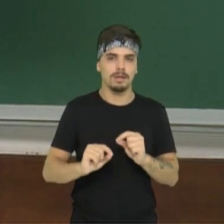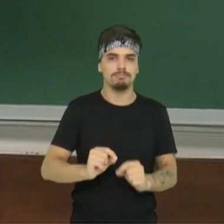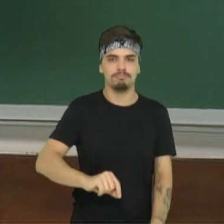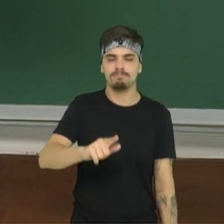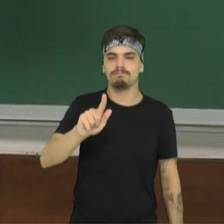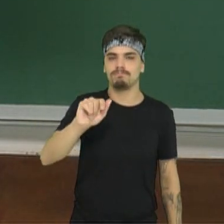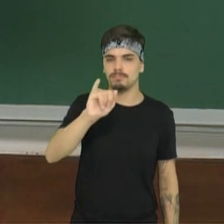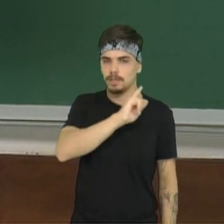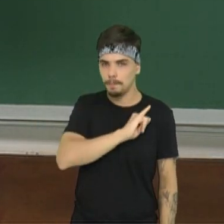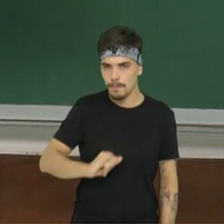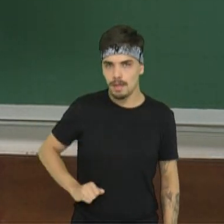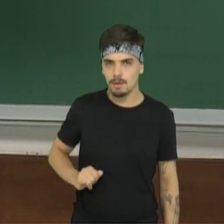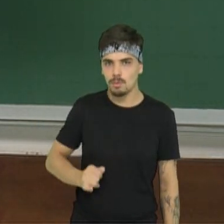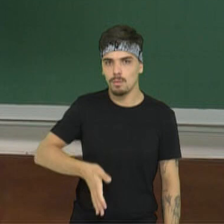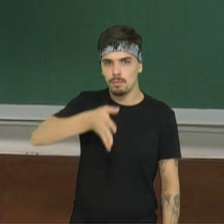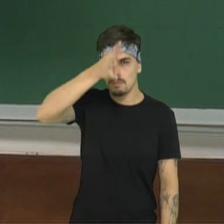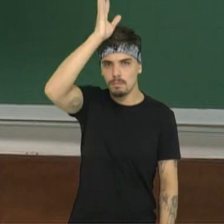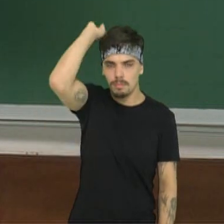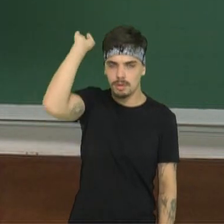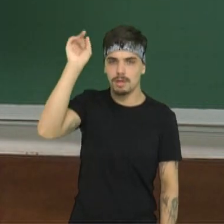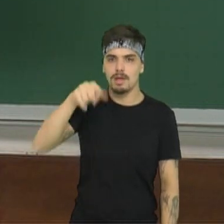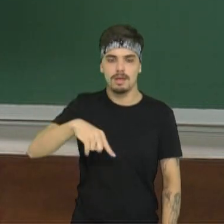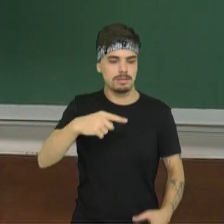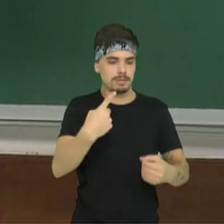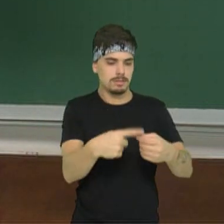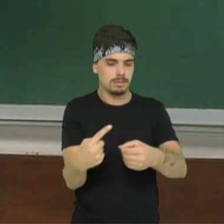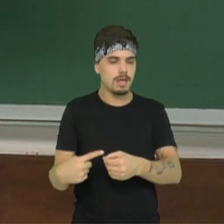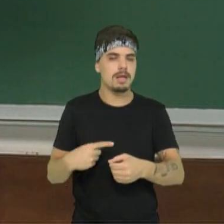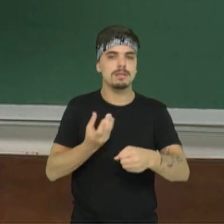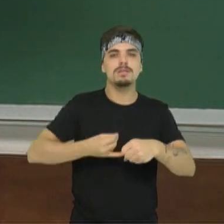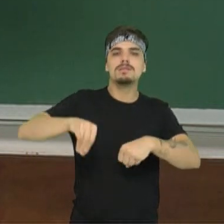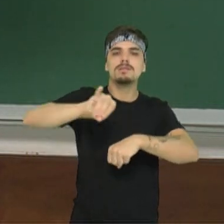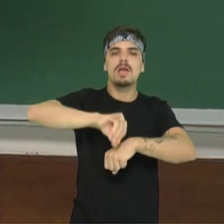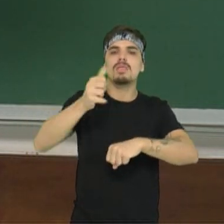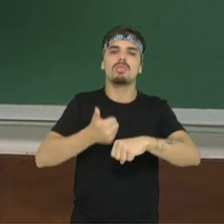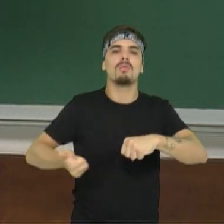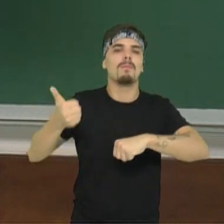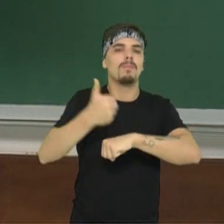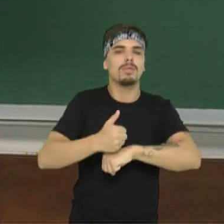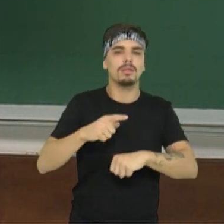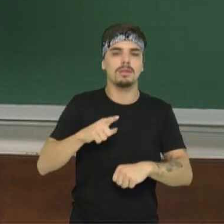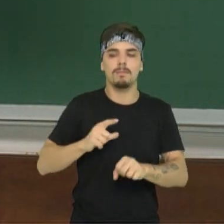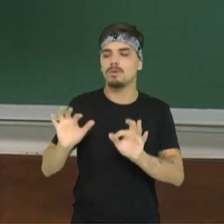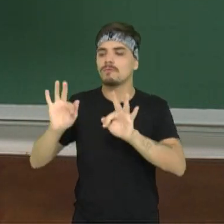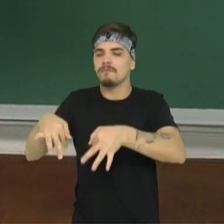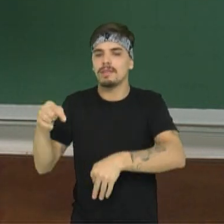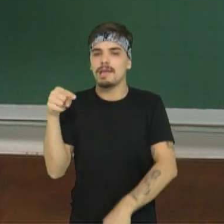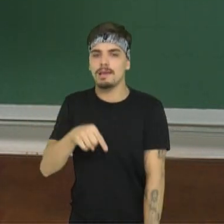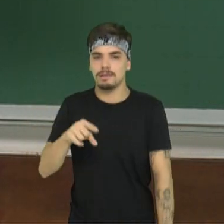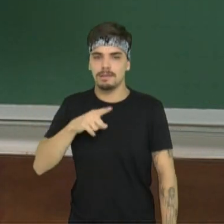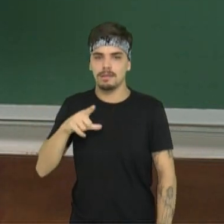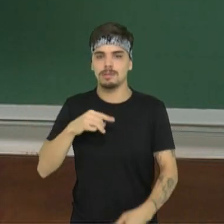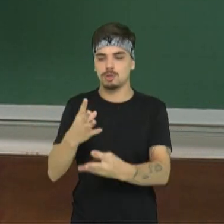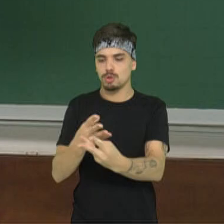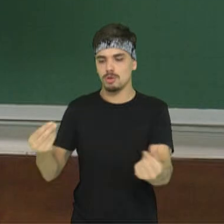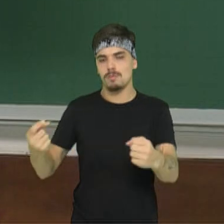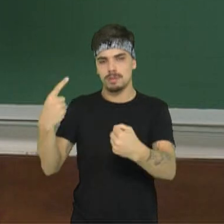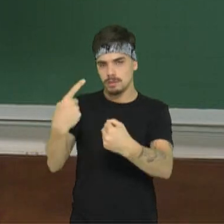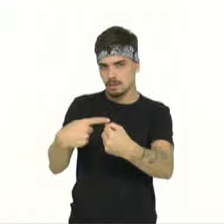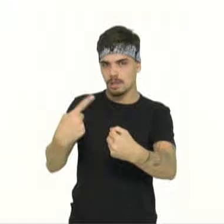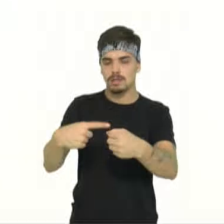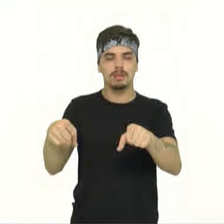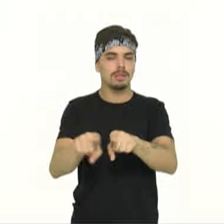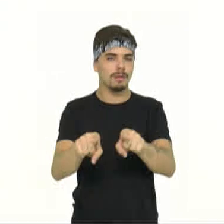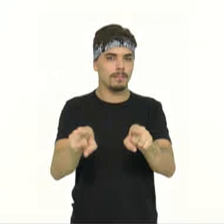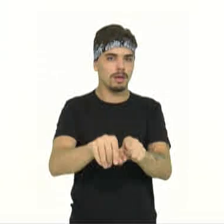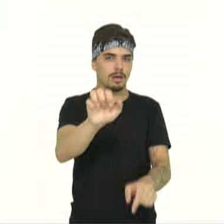quando existiam cidades que eram centros de poder, né? Com o fim do Império Romano, essas cidades deixam de existir e